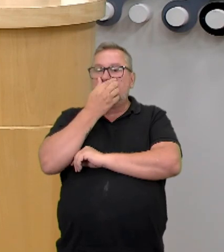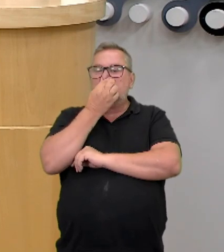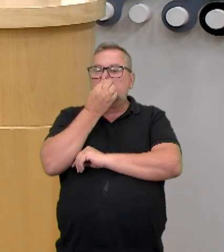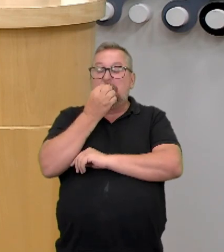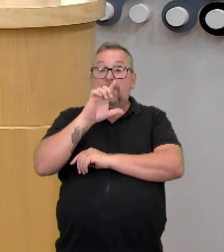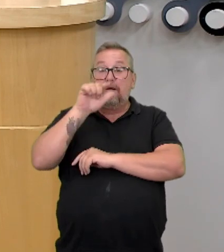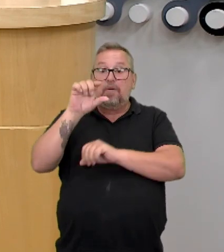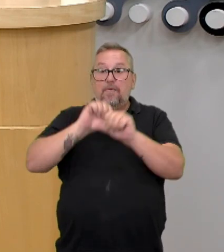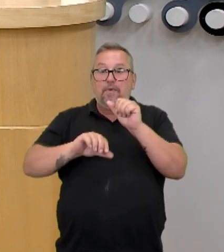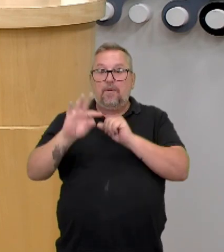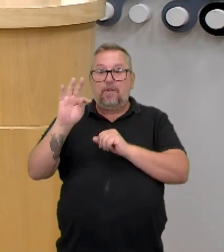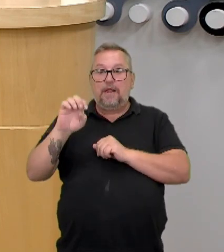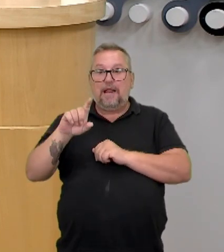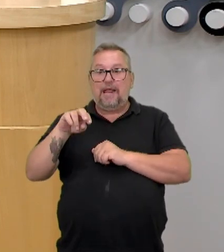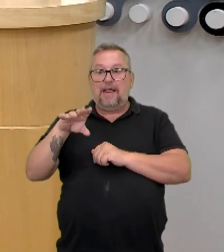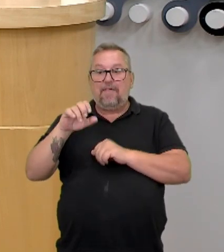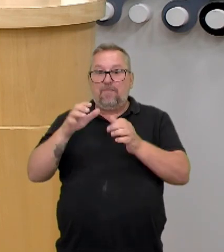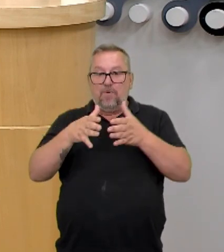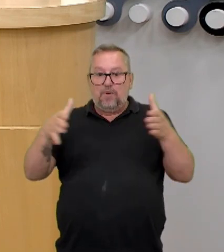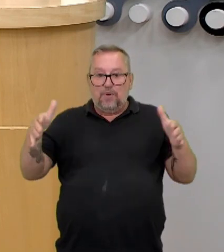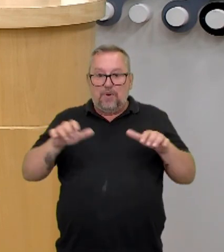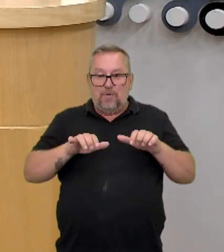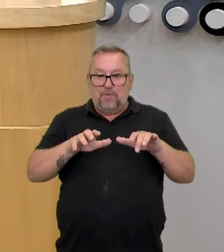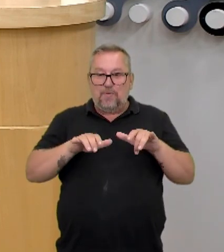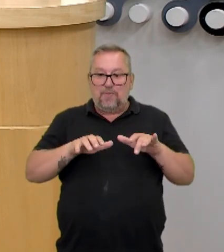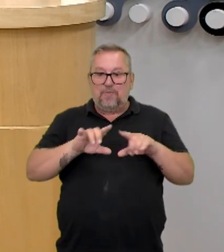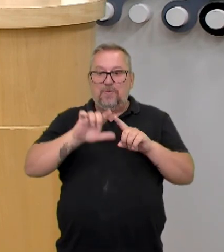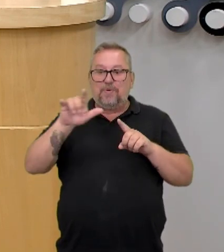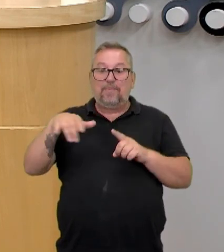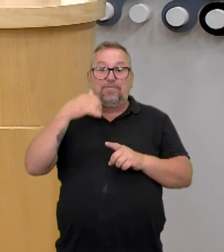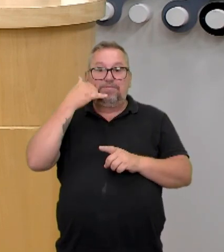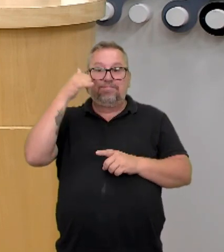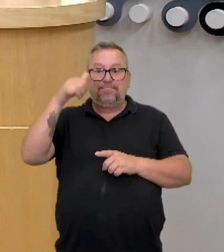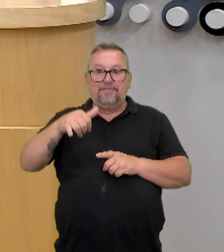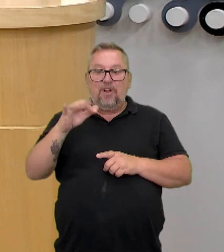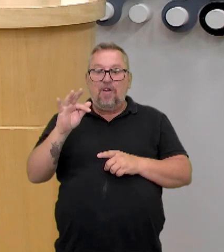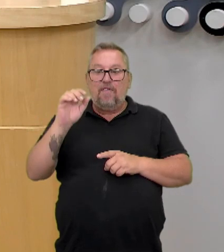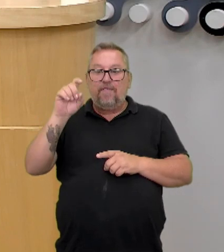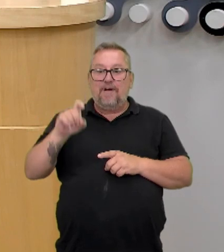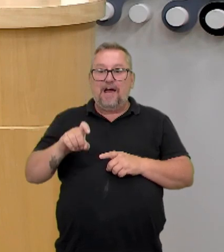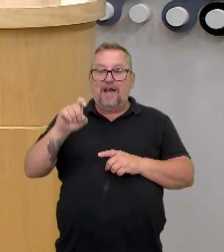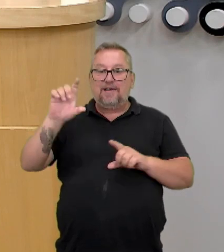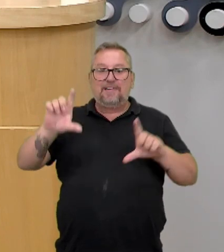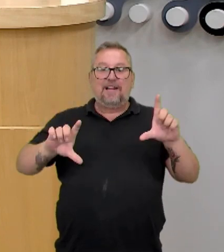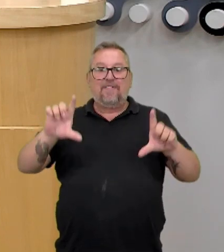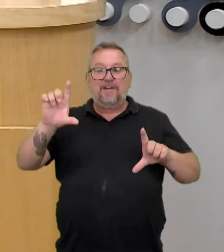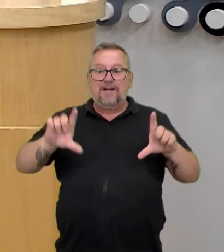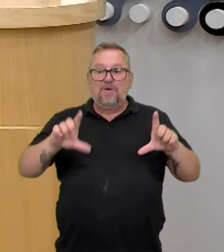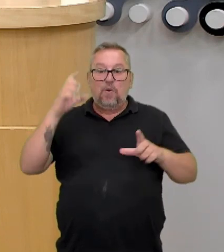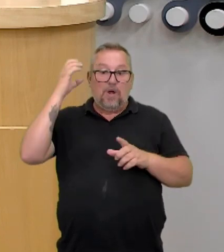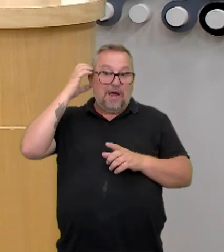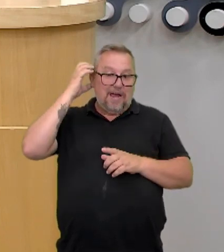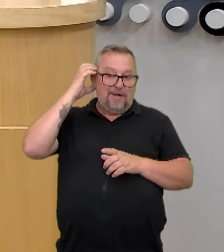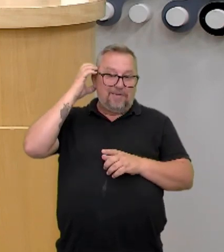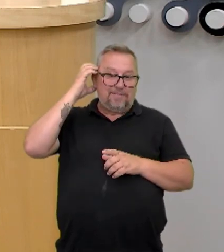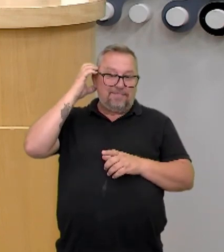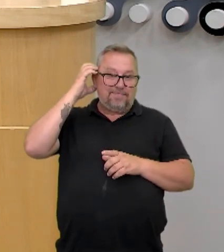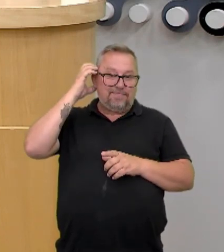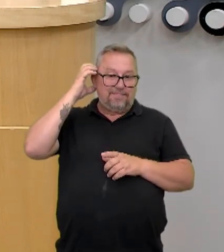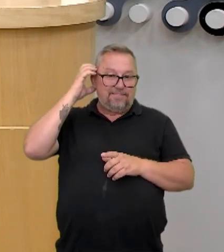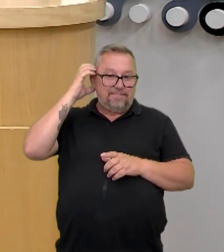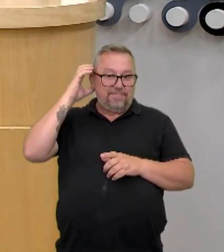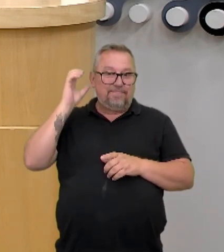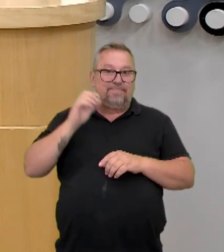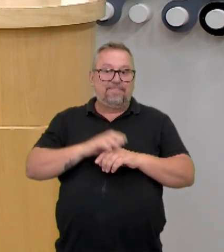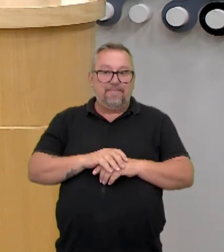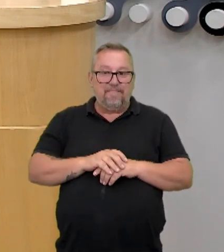telégrafo. Verdade, telégrafo, depois vem o telefone. E aí chega a televisão, chega o rádio. TV, e aí a gente...